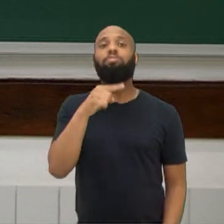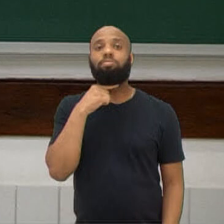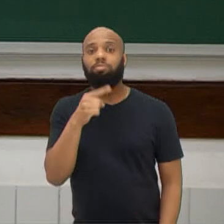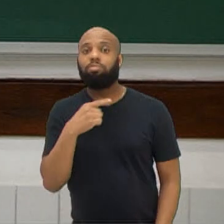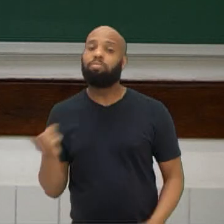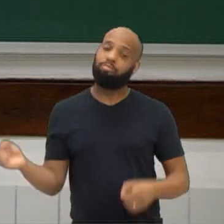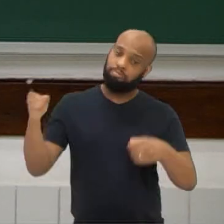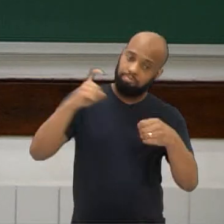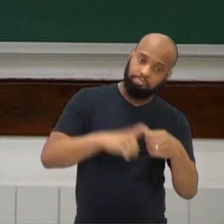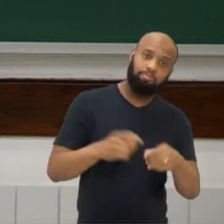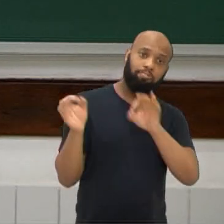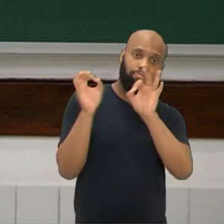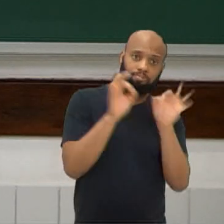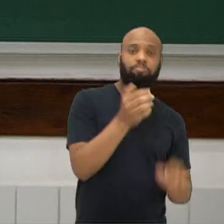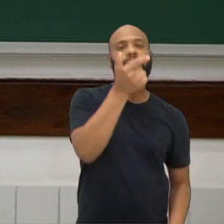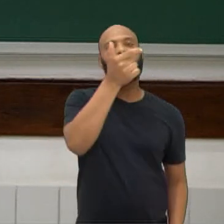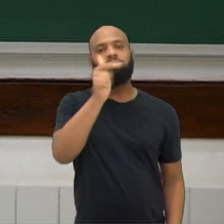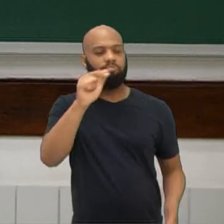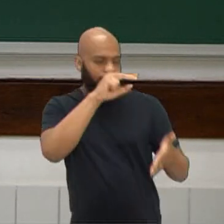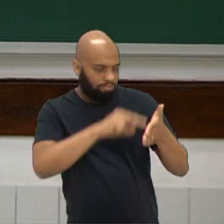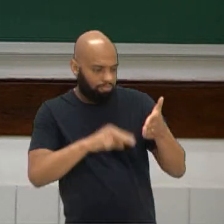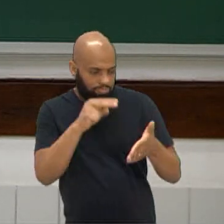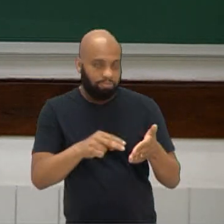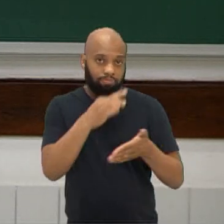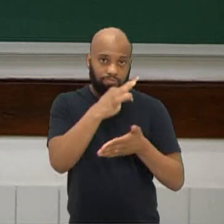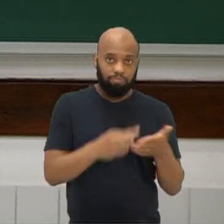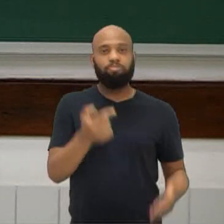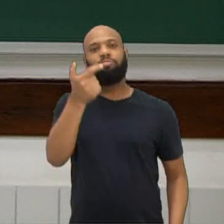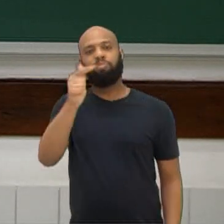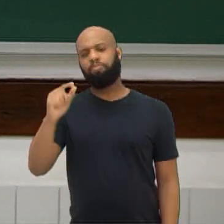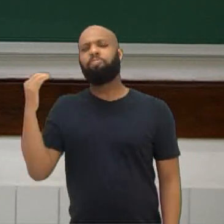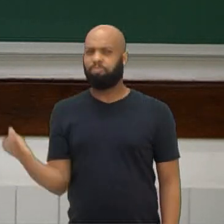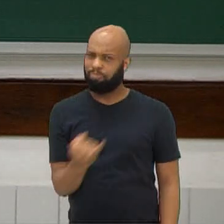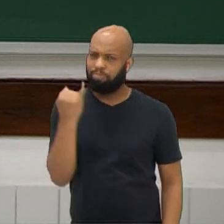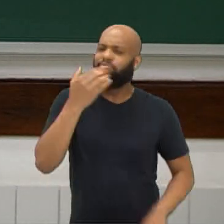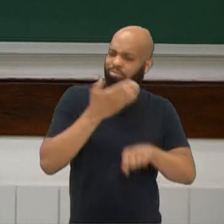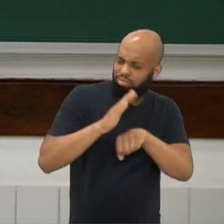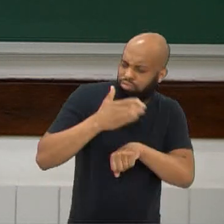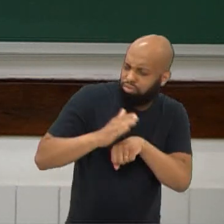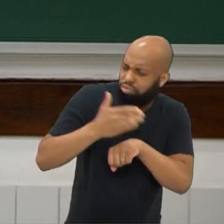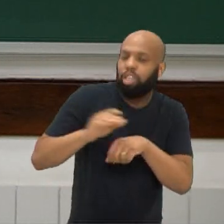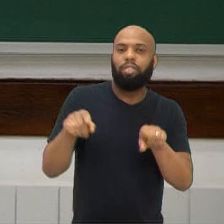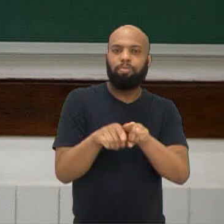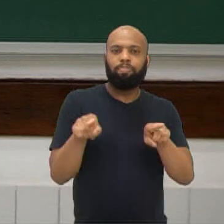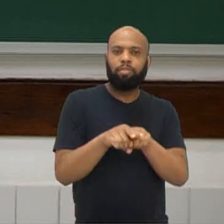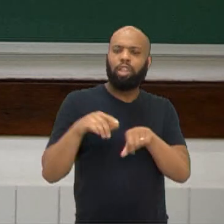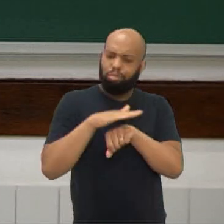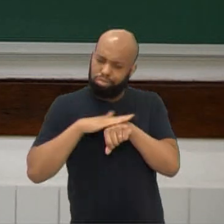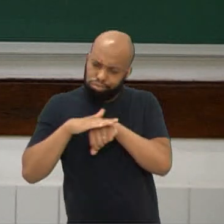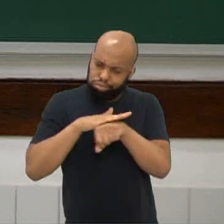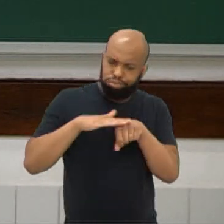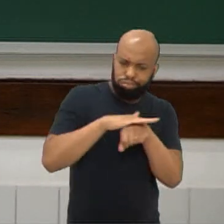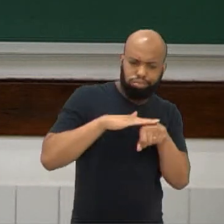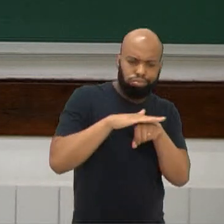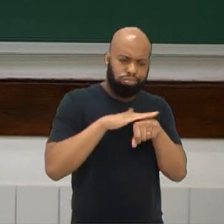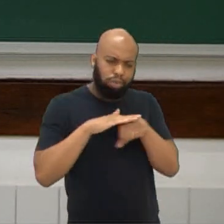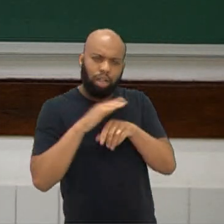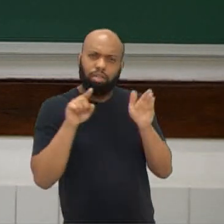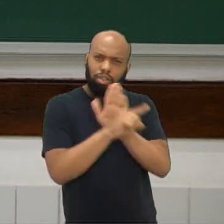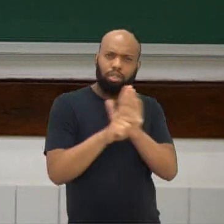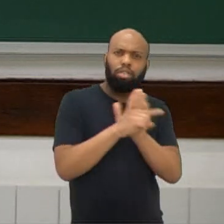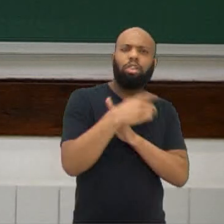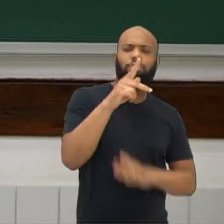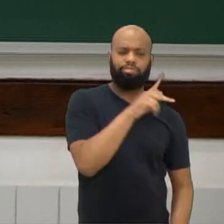dúvida, revejam e releiam o fragmento, isso é muito importante. E pratiquem, conversem, dialoguem com o professor